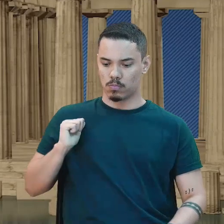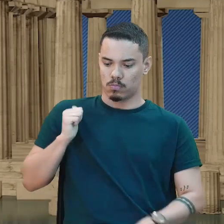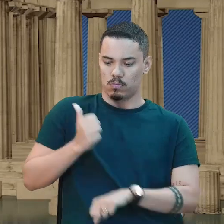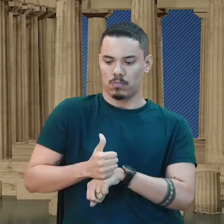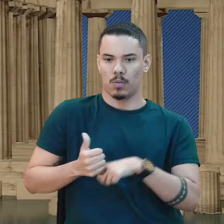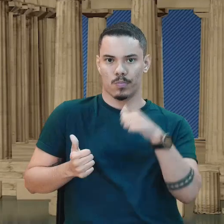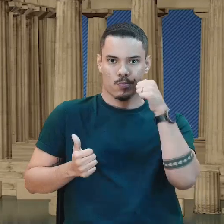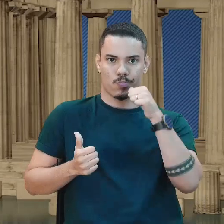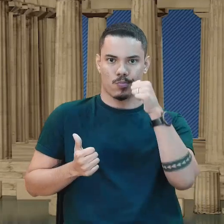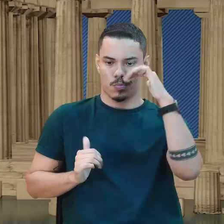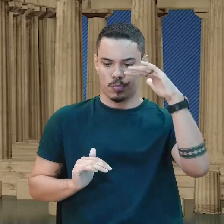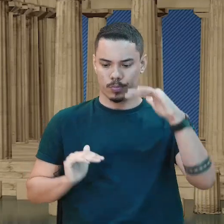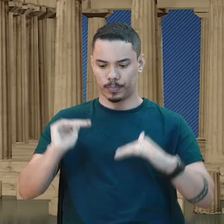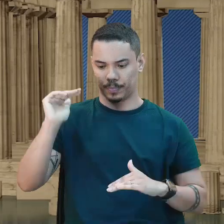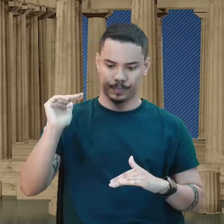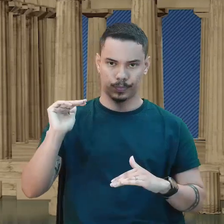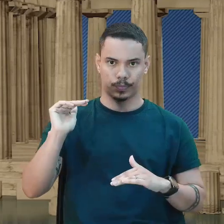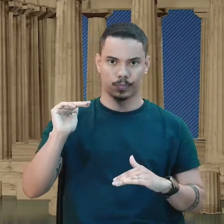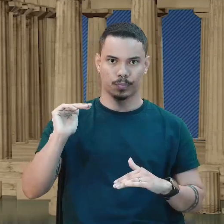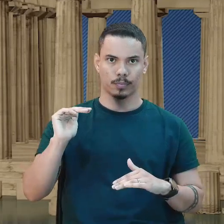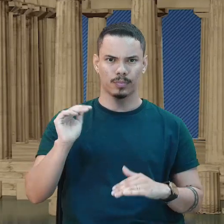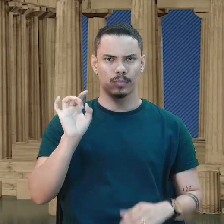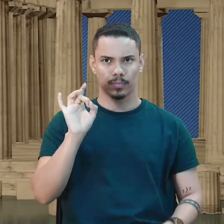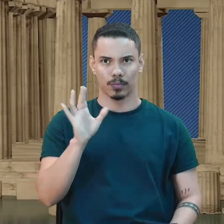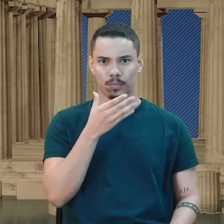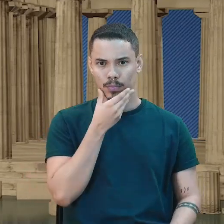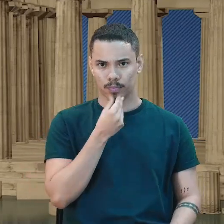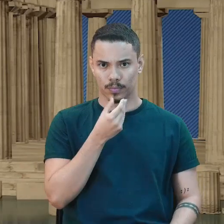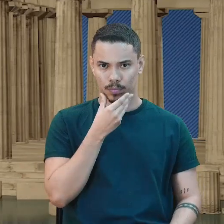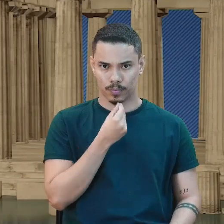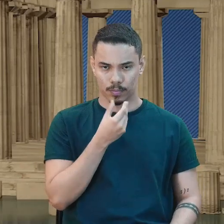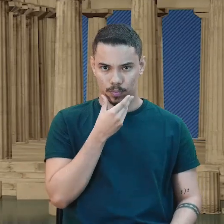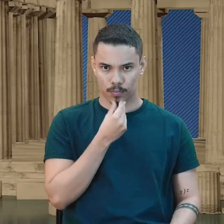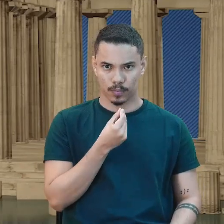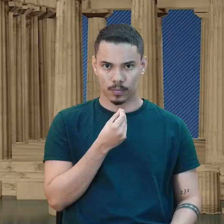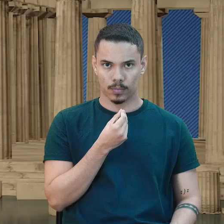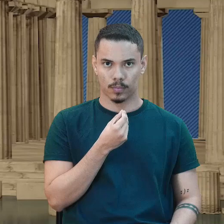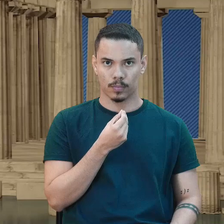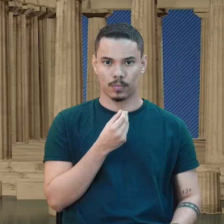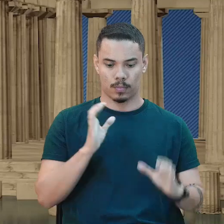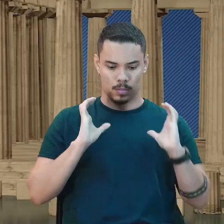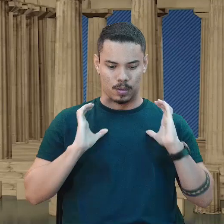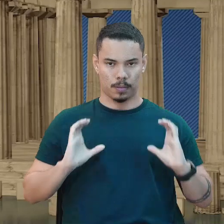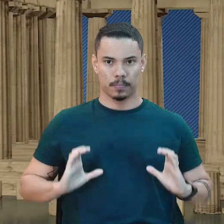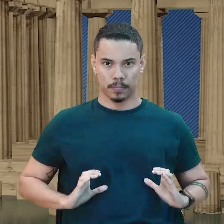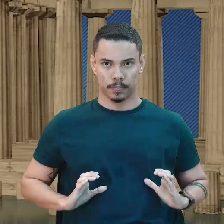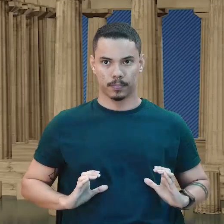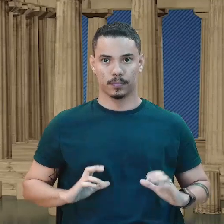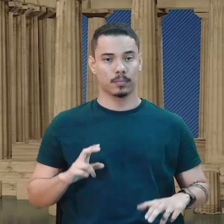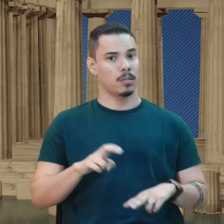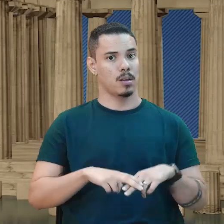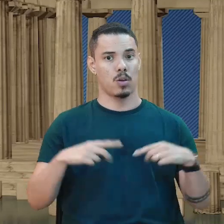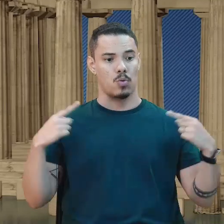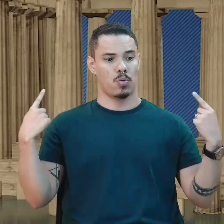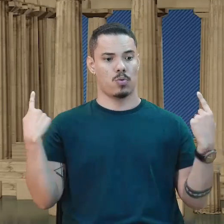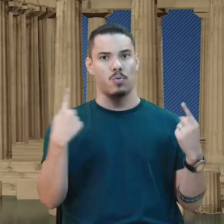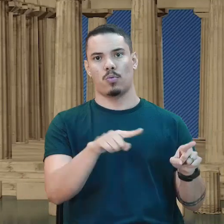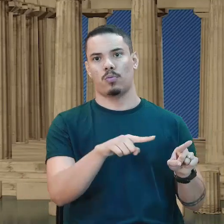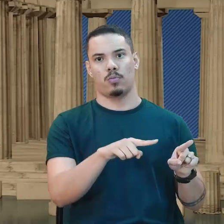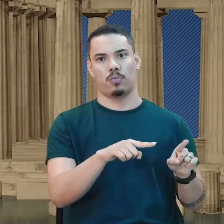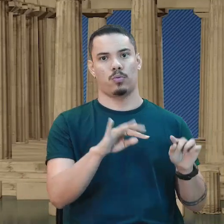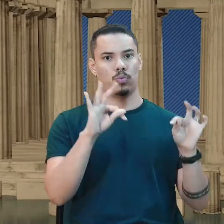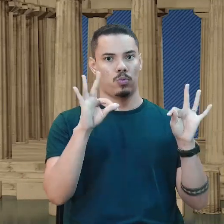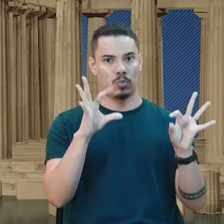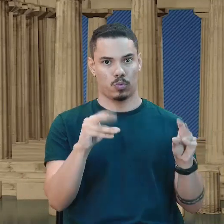sociedade. Somente o homem cidadão. Então, ela foi contra tudo isso, foi contra